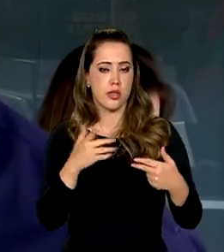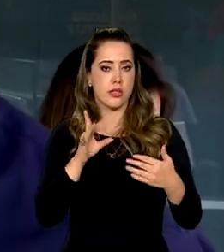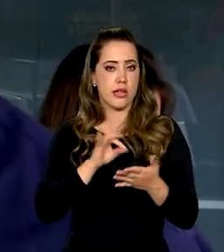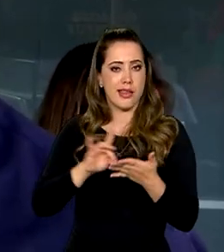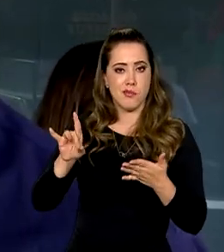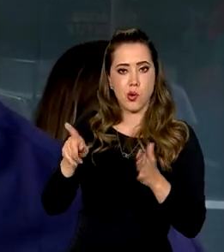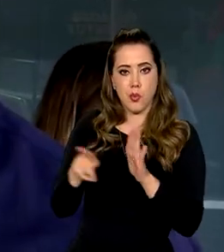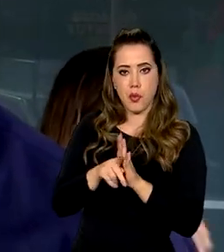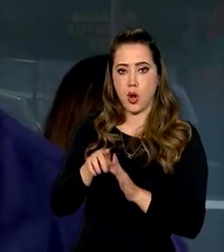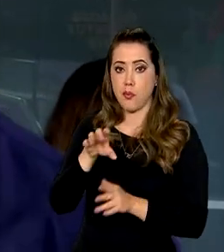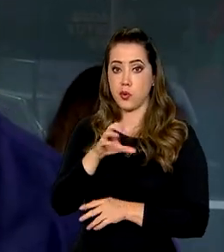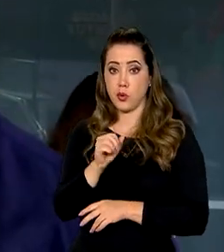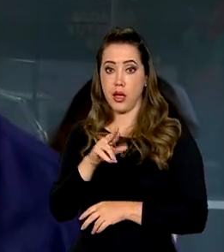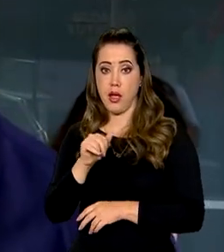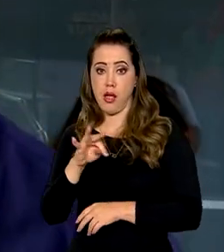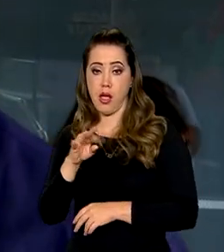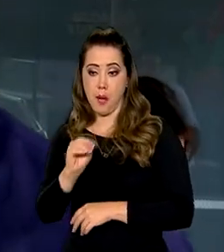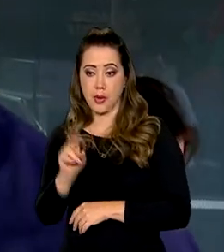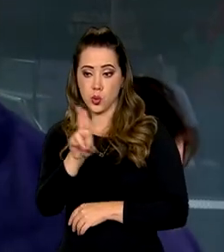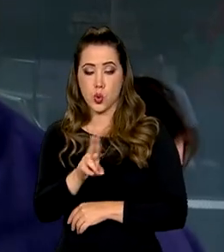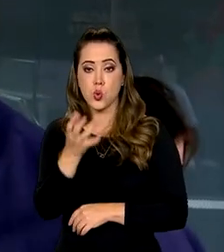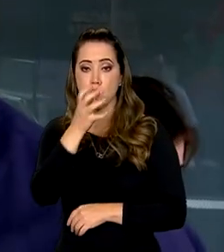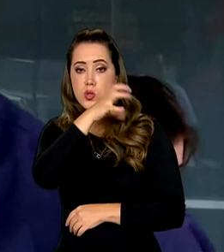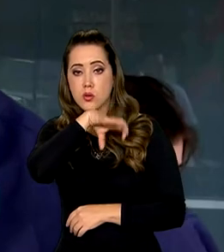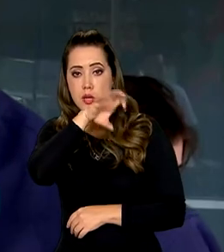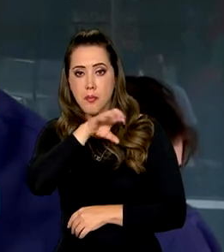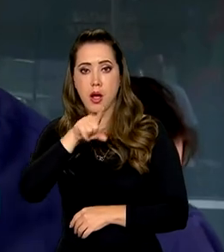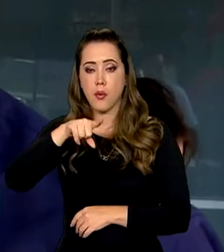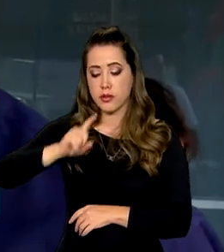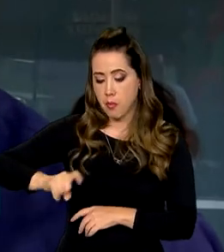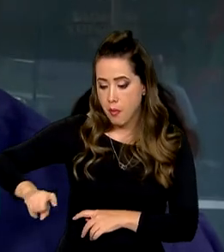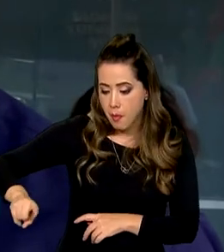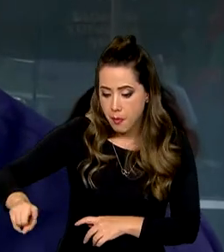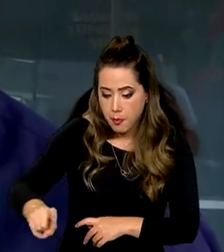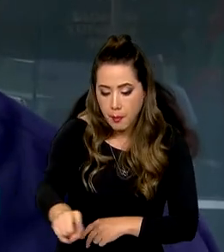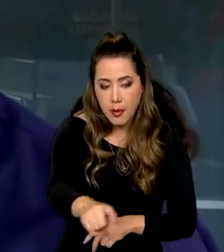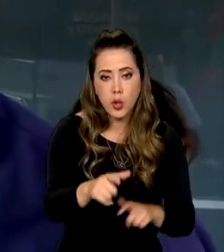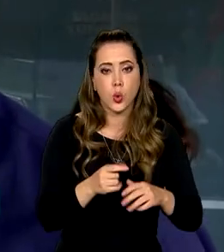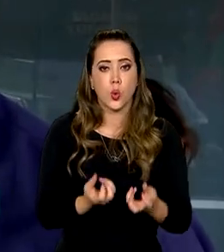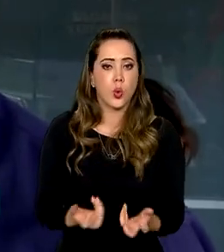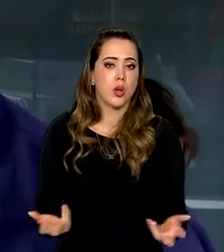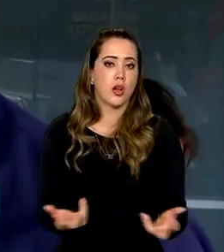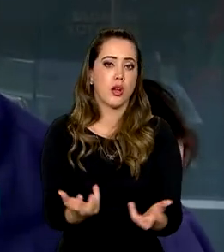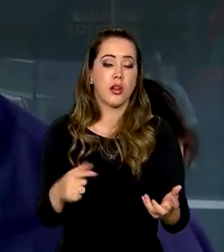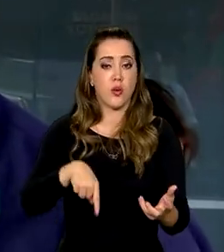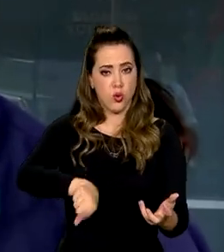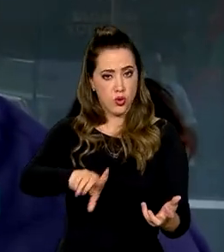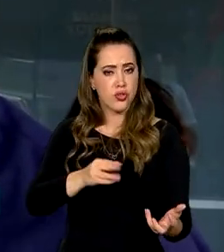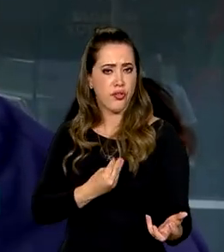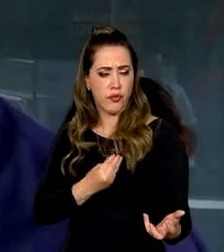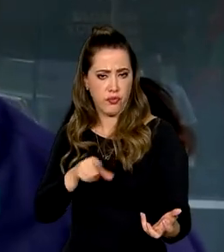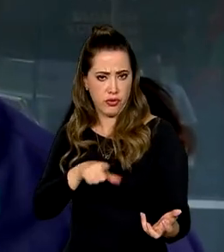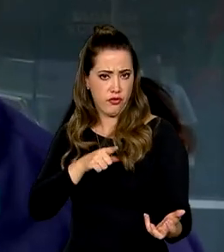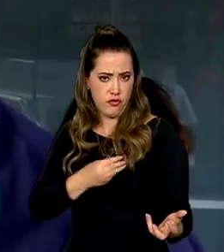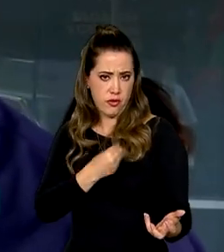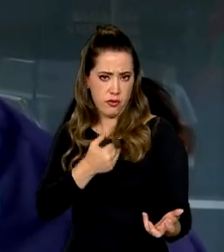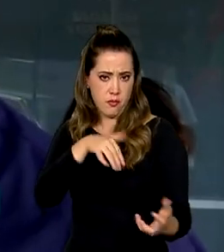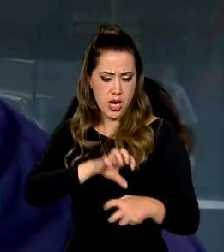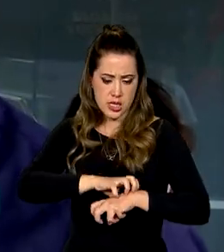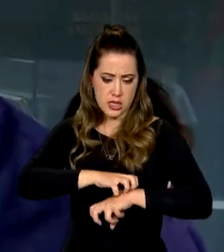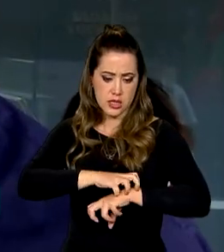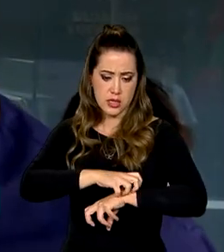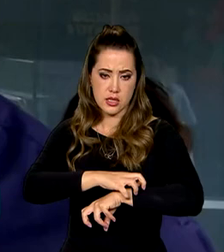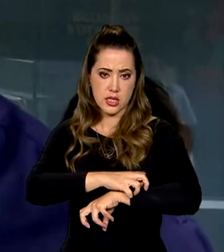na água e pulveriza, tanto sobre os animais quanto na pastagem, que é onde está a maior parte da infestação dos carrapatos. 95% da infestação